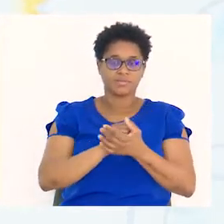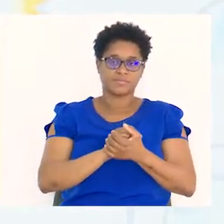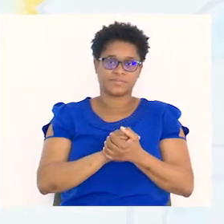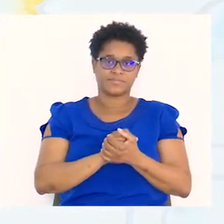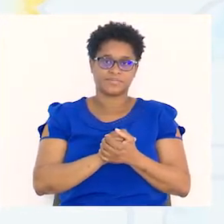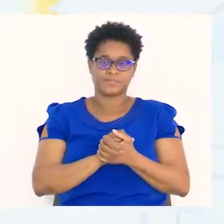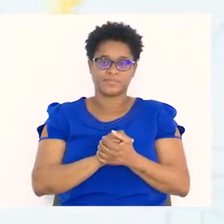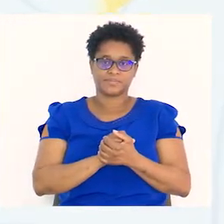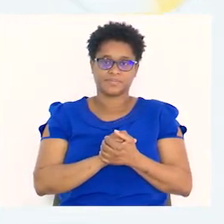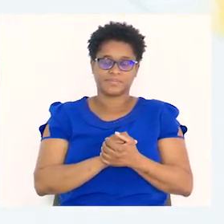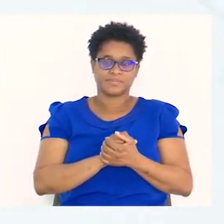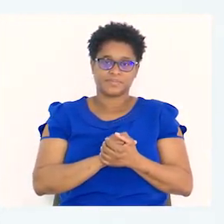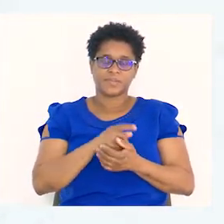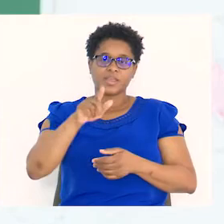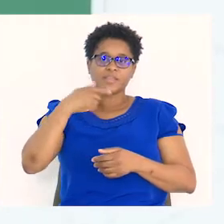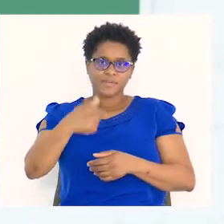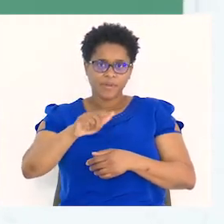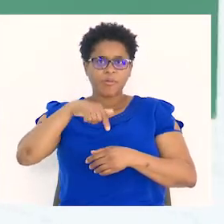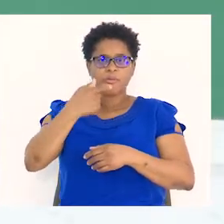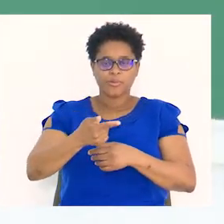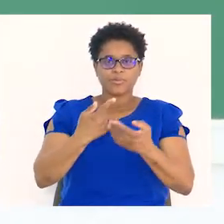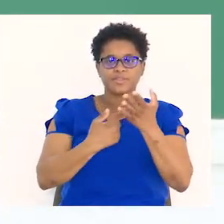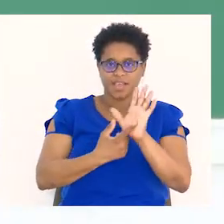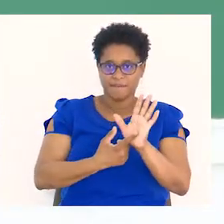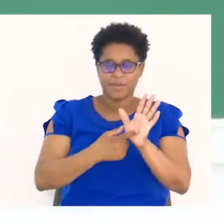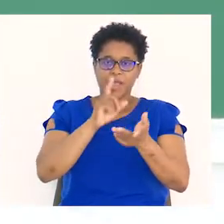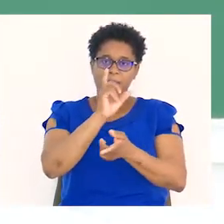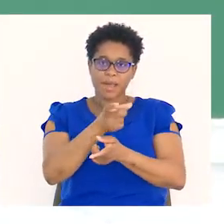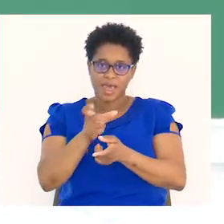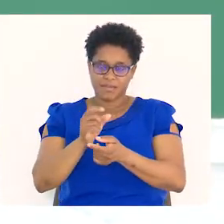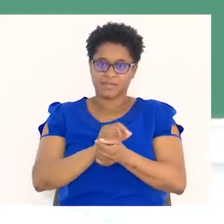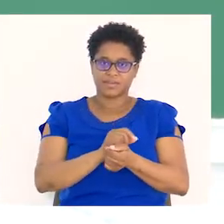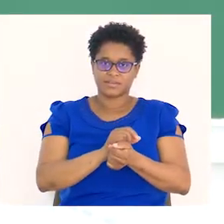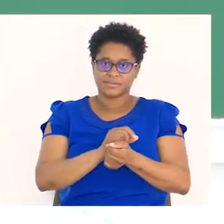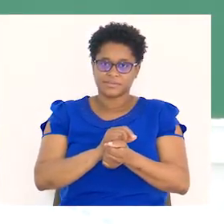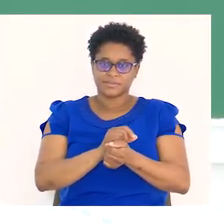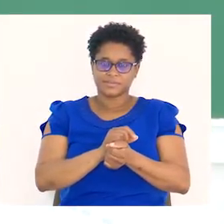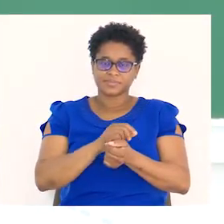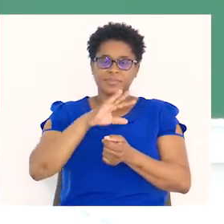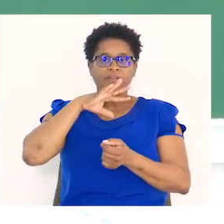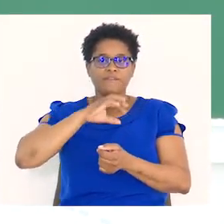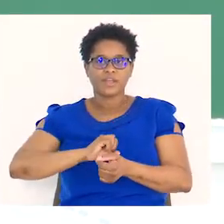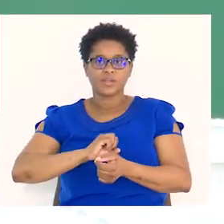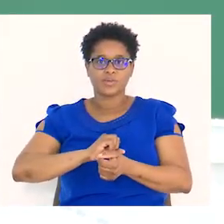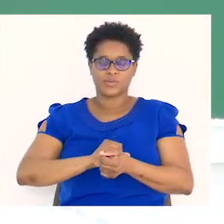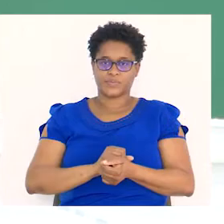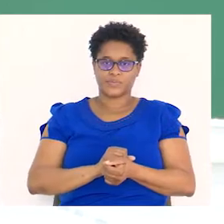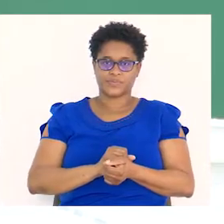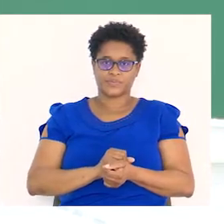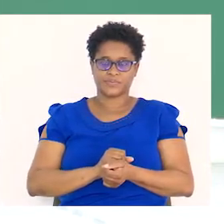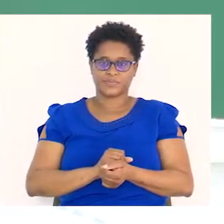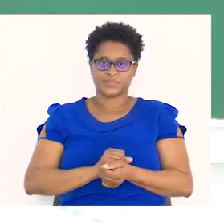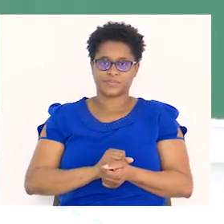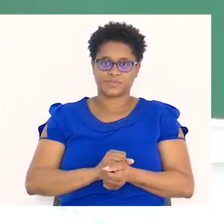Só colocar isto, ok? A linha do plural. Temos outro exemplo que é